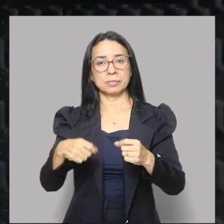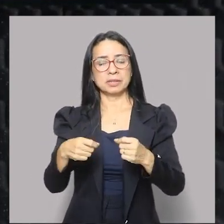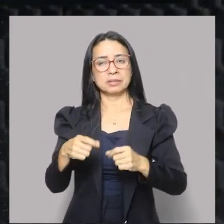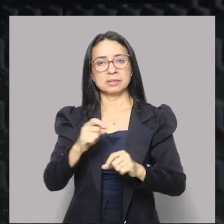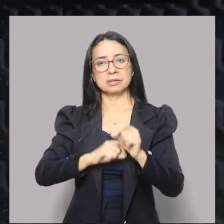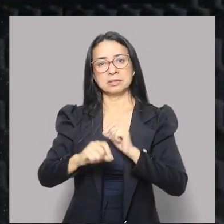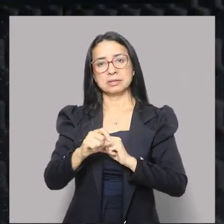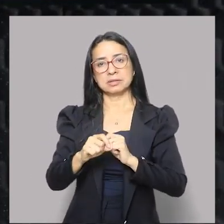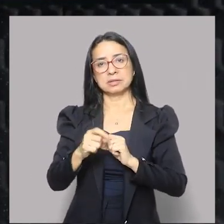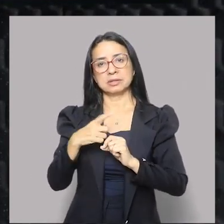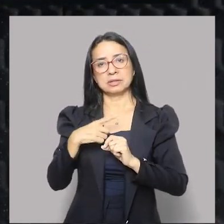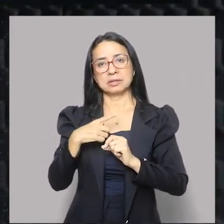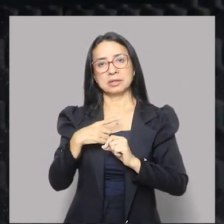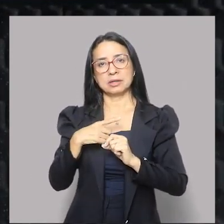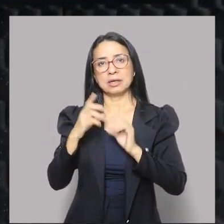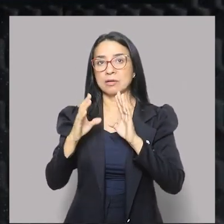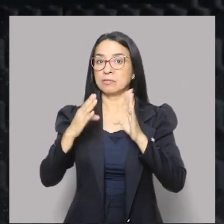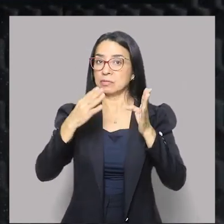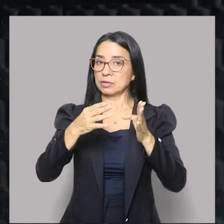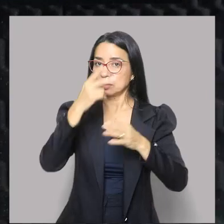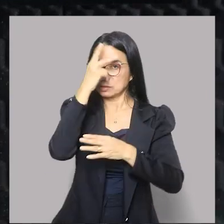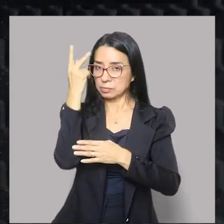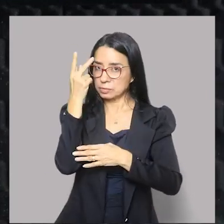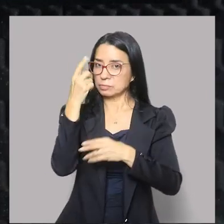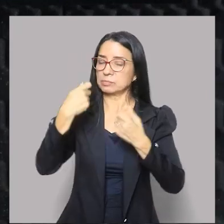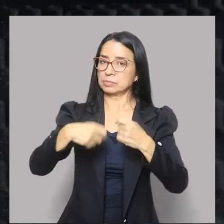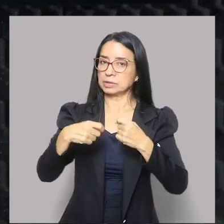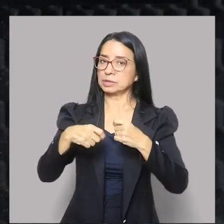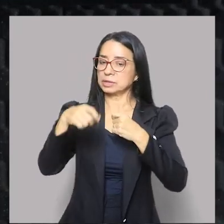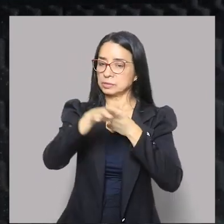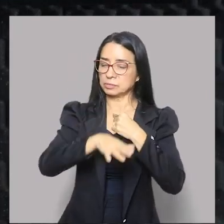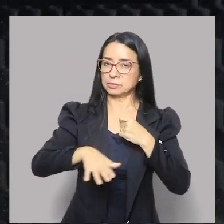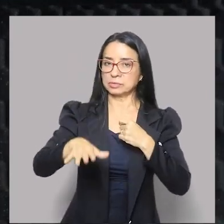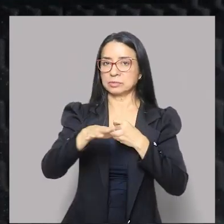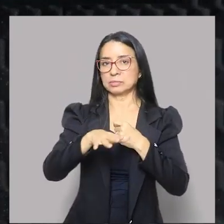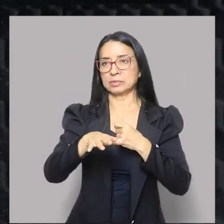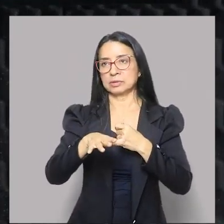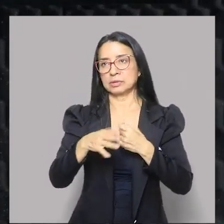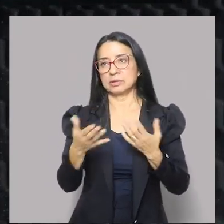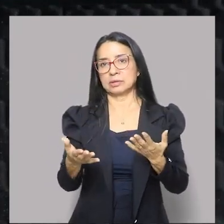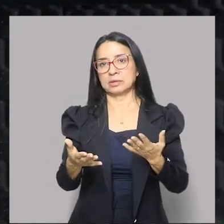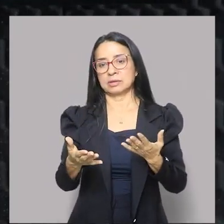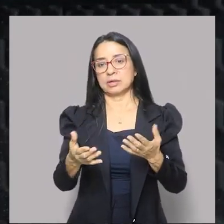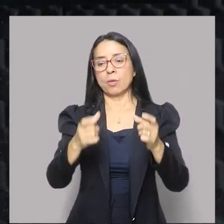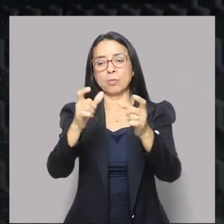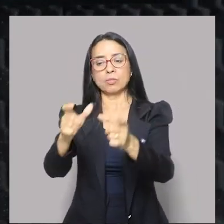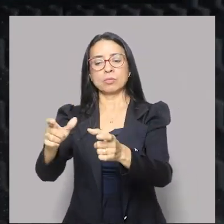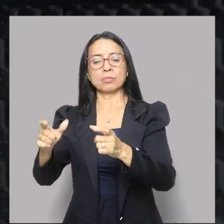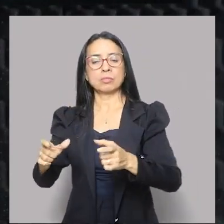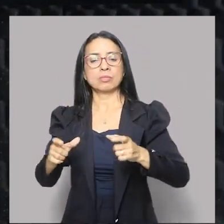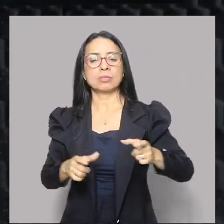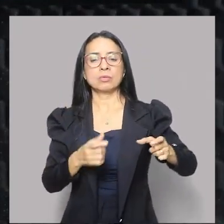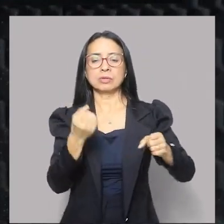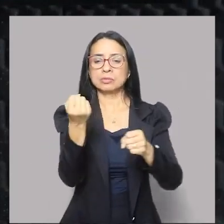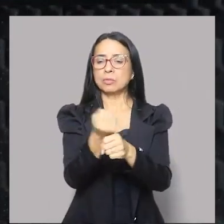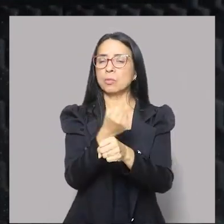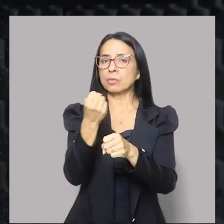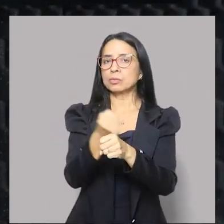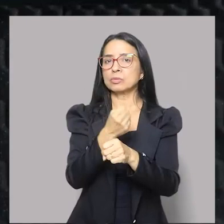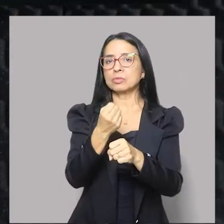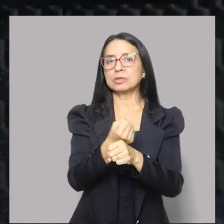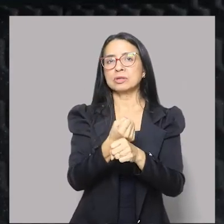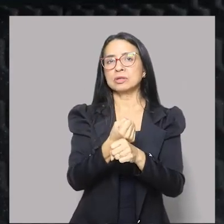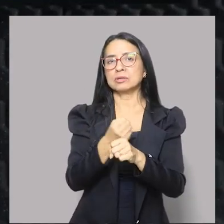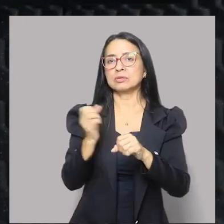consideração as pessoas que ali também precisam desse espaço. Será que todos os espaços construídos estão